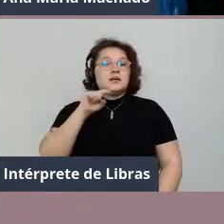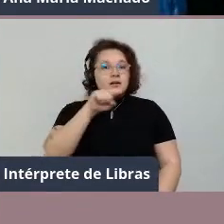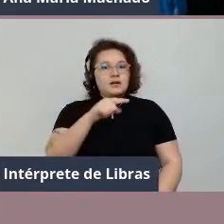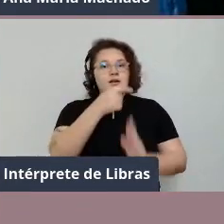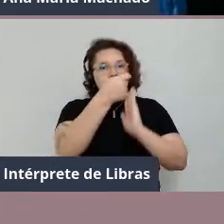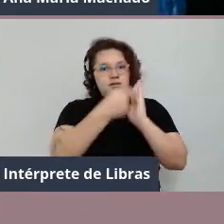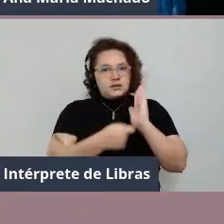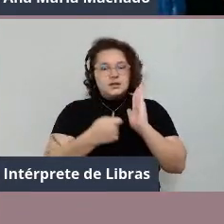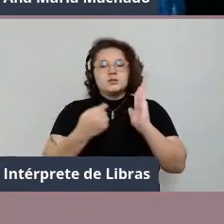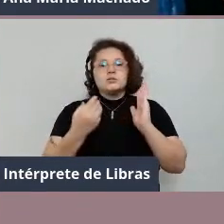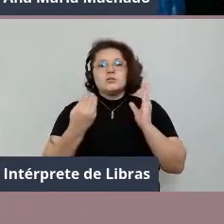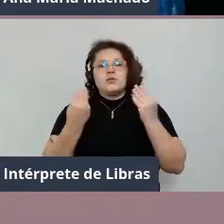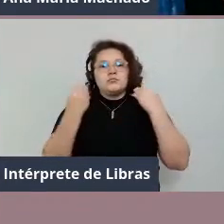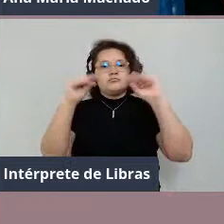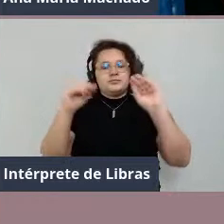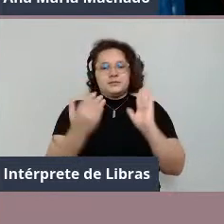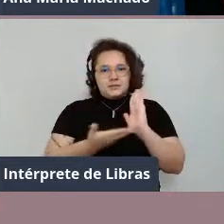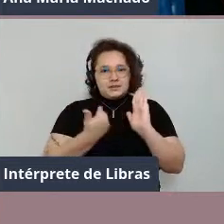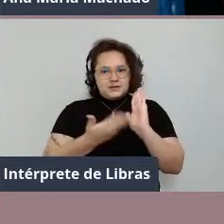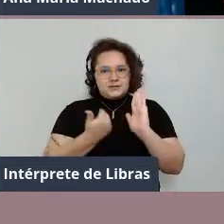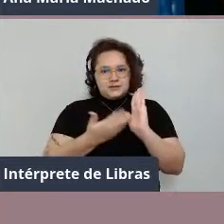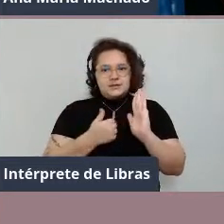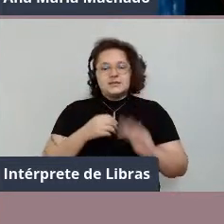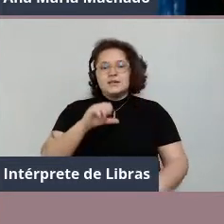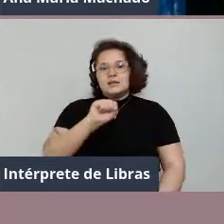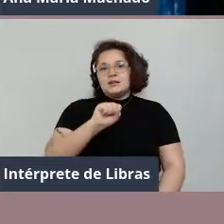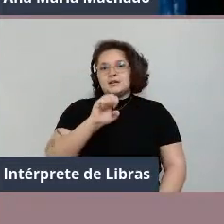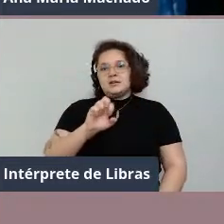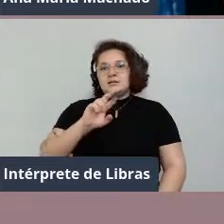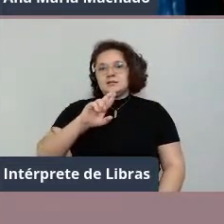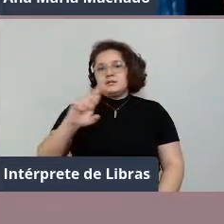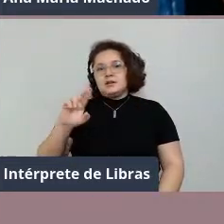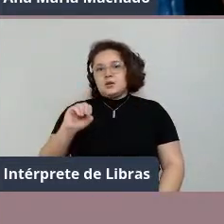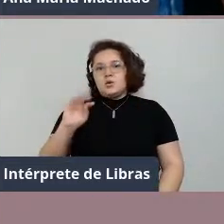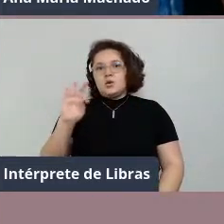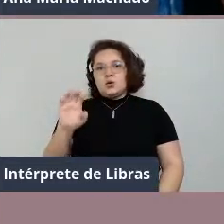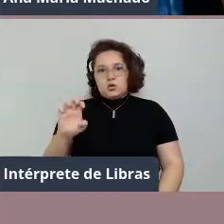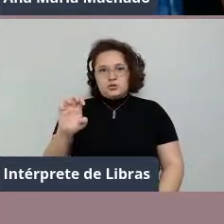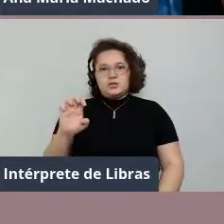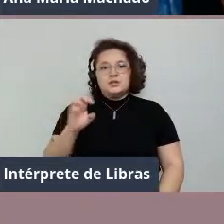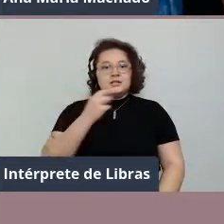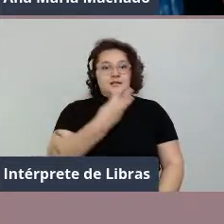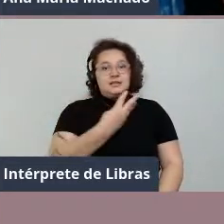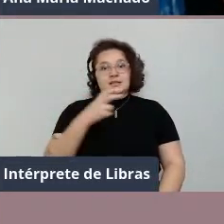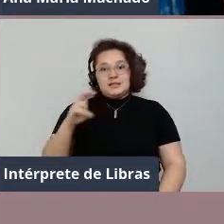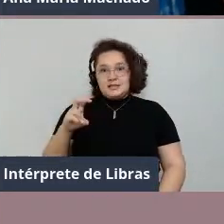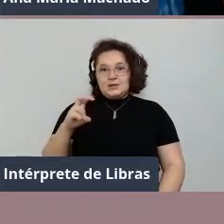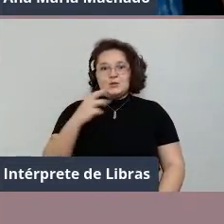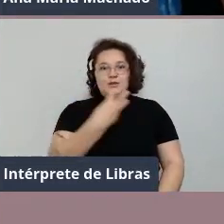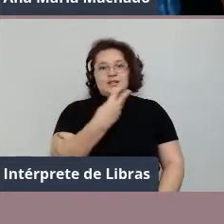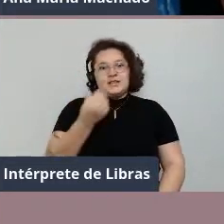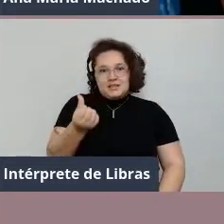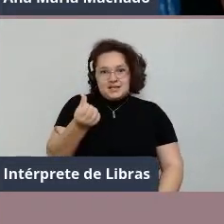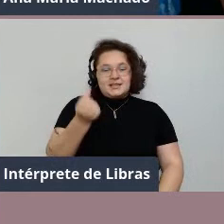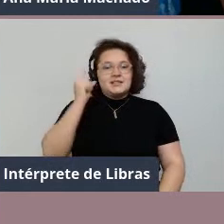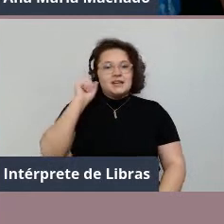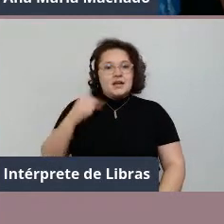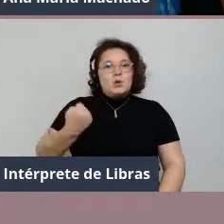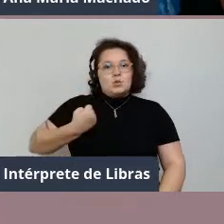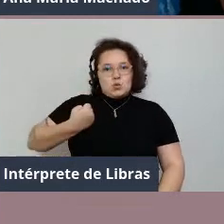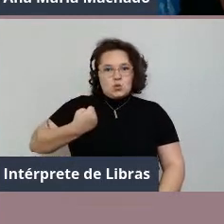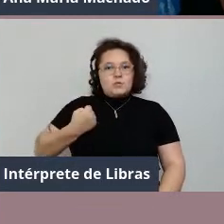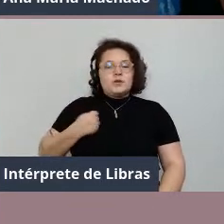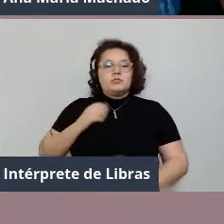revista Serrote, na Serrote 3536. É um número conjunto, né? Um número em que juntou duas